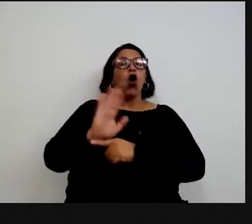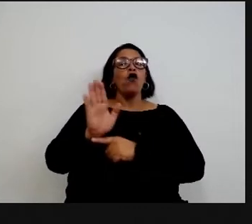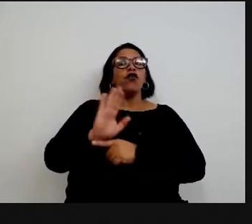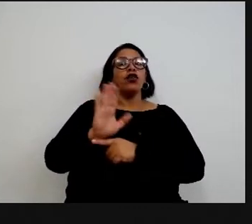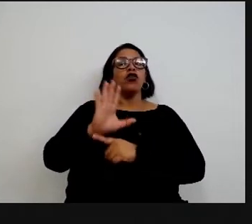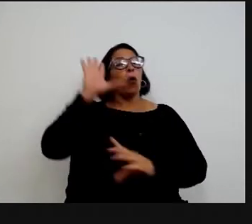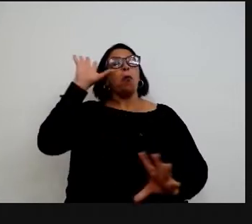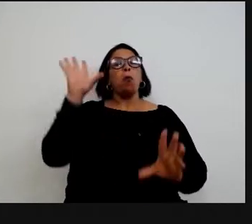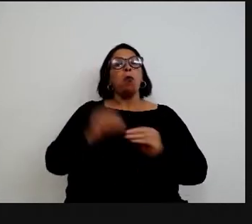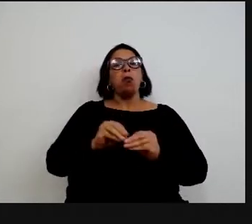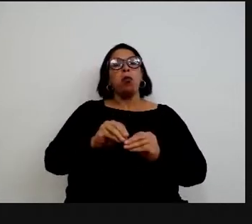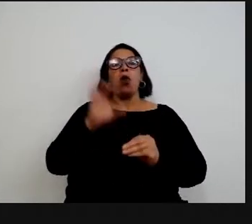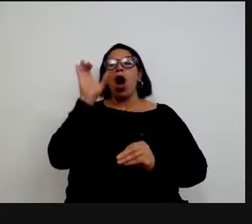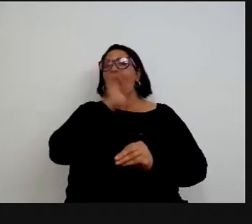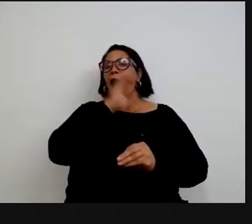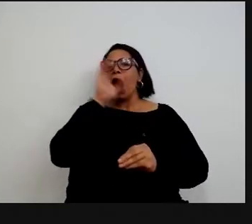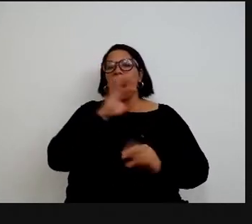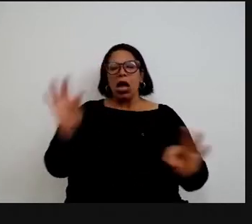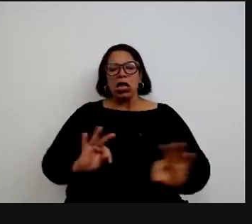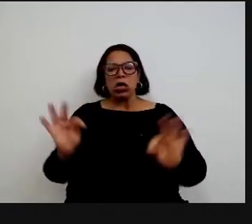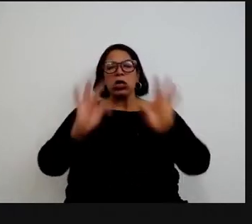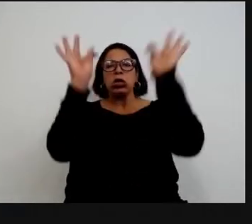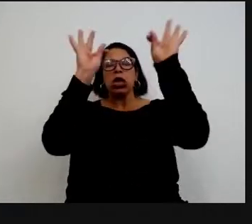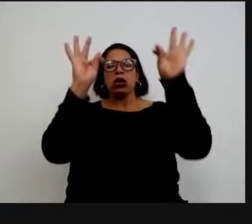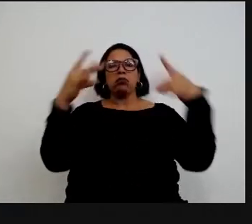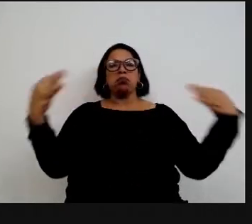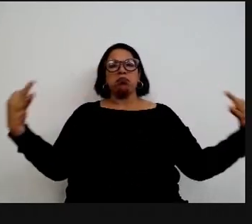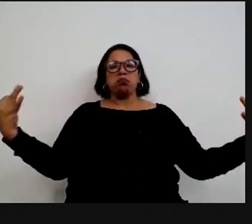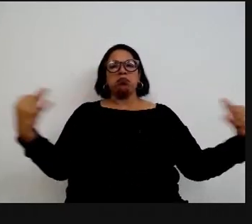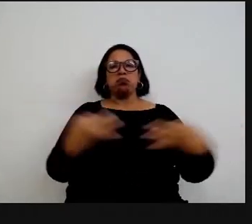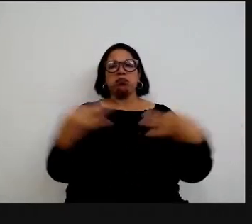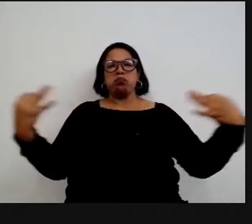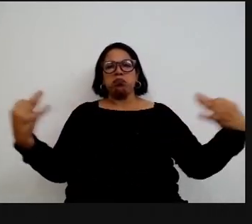ali pronto, com altíssima tecnologia ali, né?